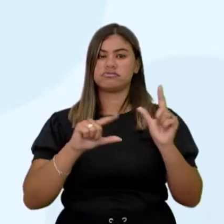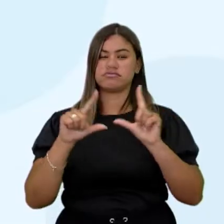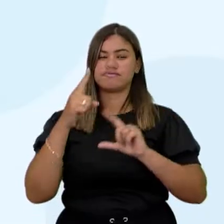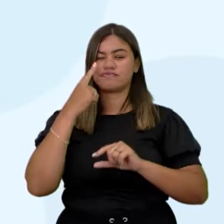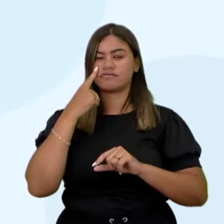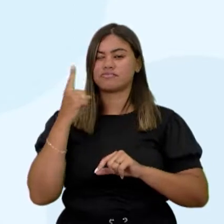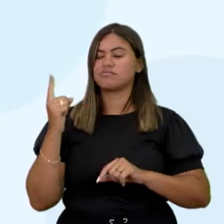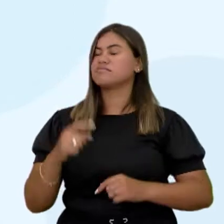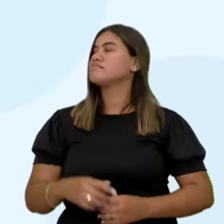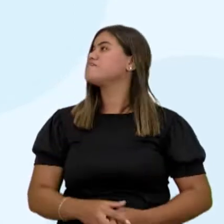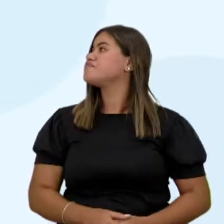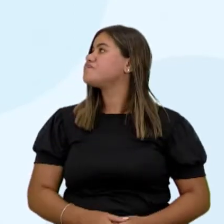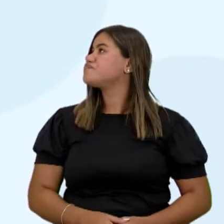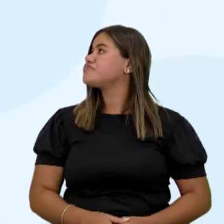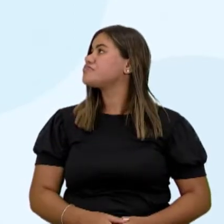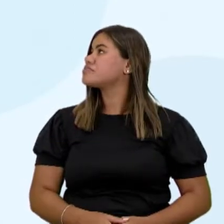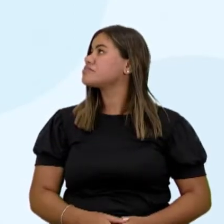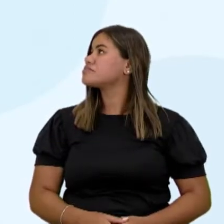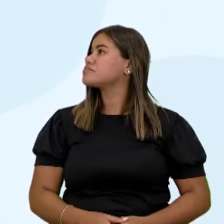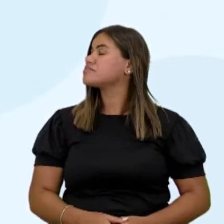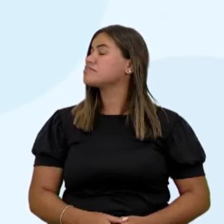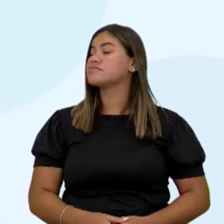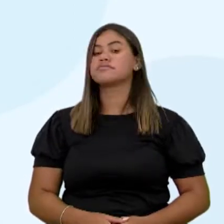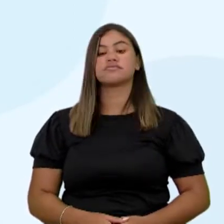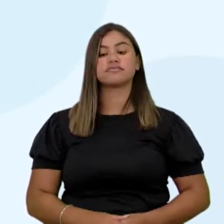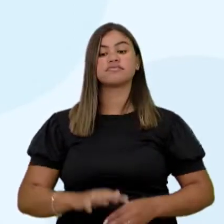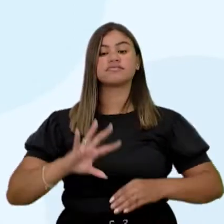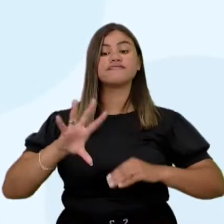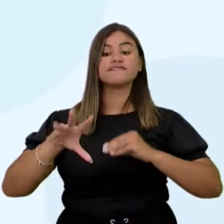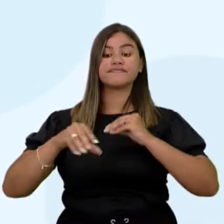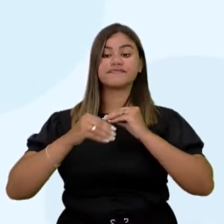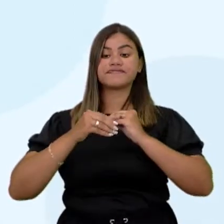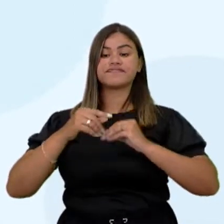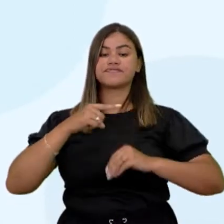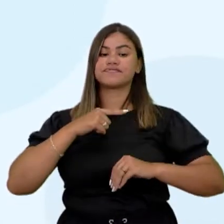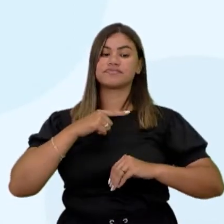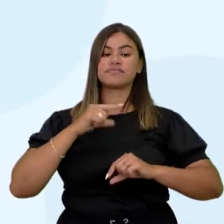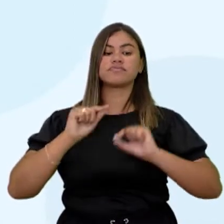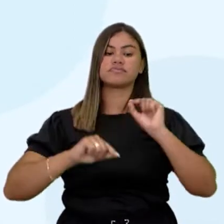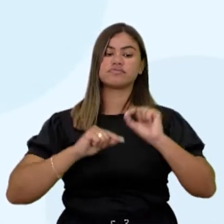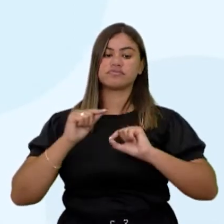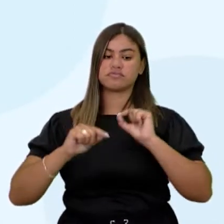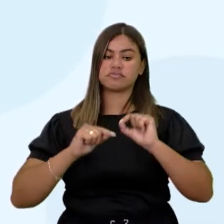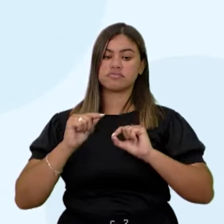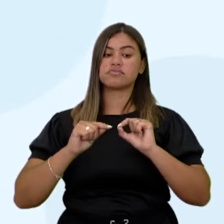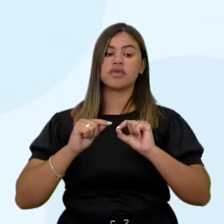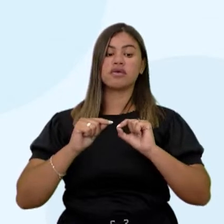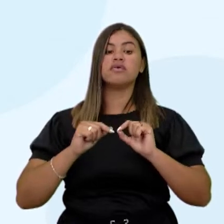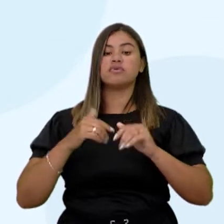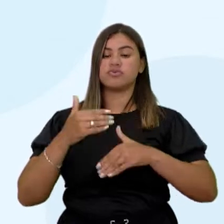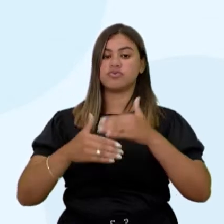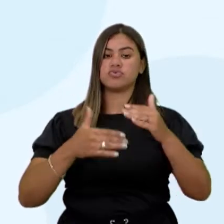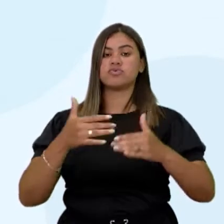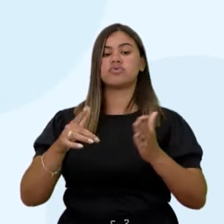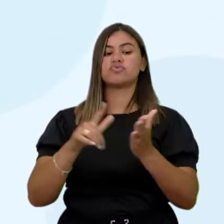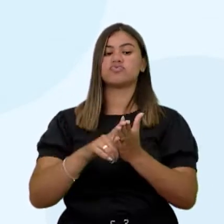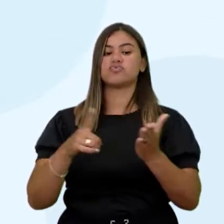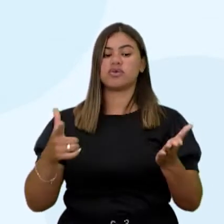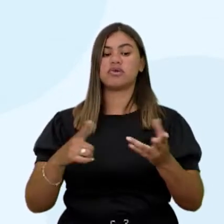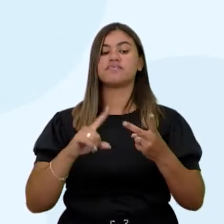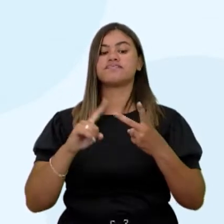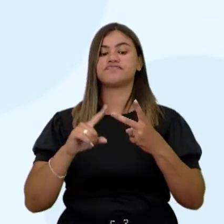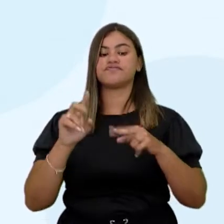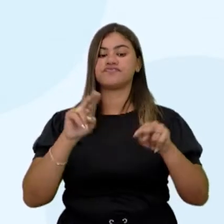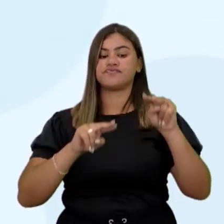Que estaremos trabalhando de forma integrada. Temos então o Laboratório de Produção Jornalística, o Observatório